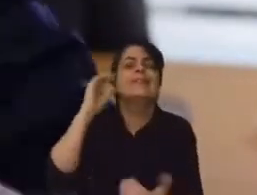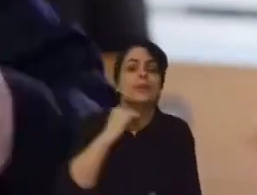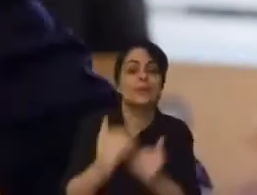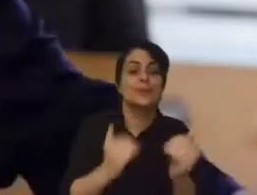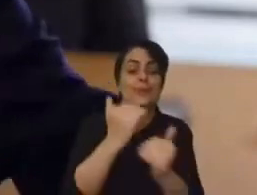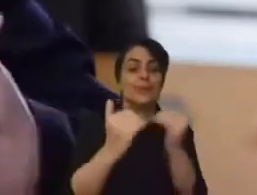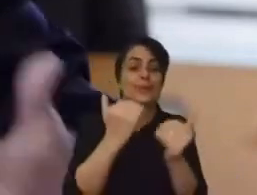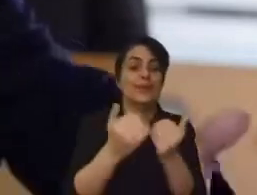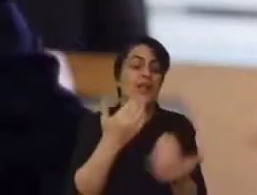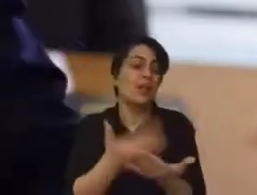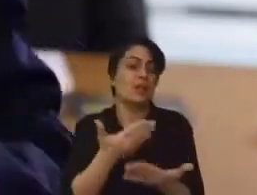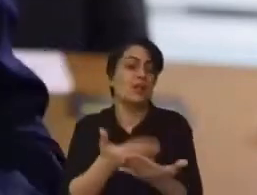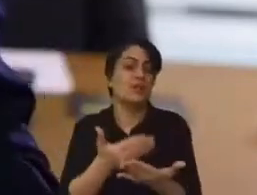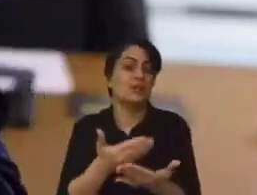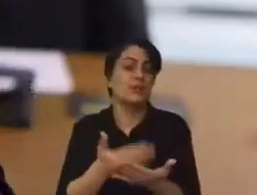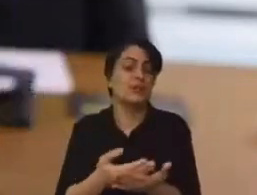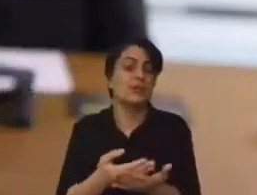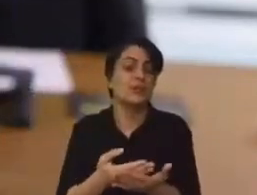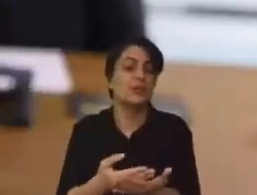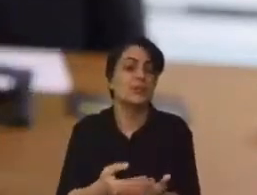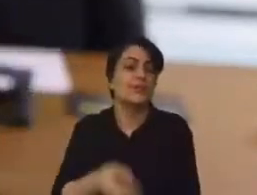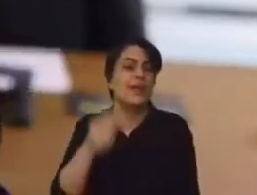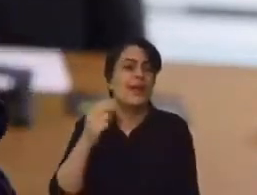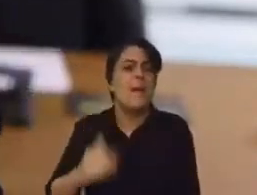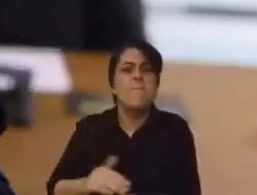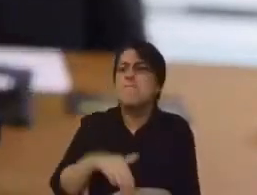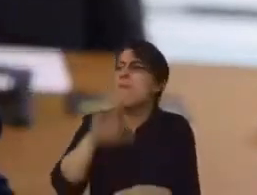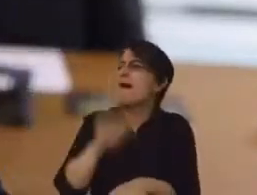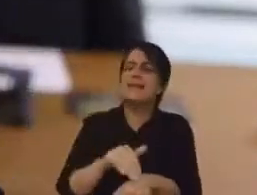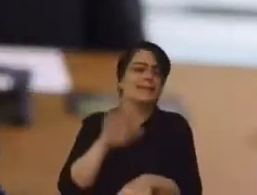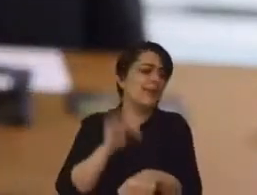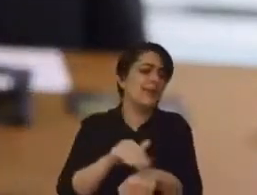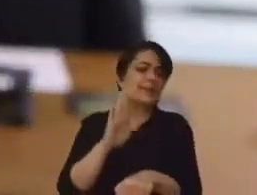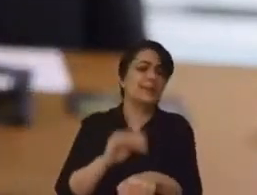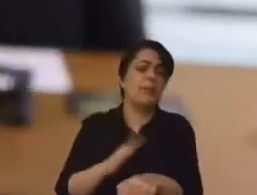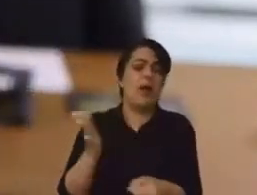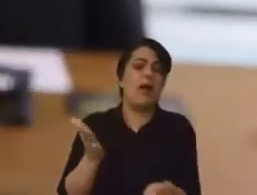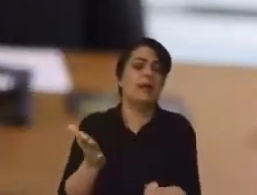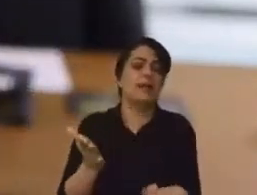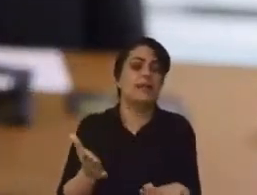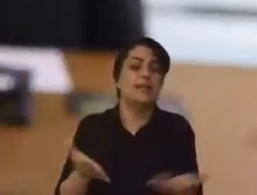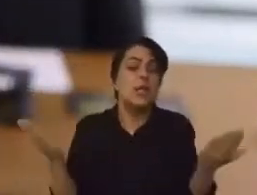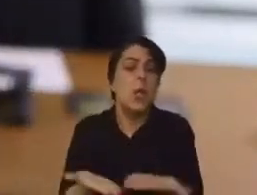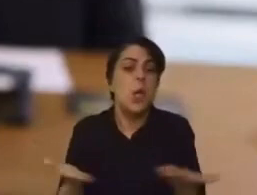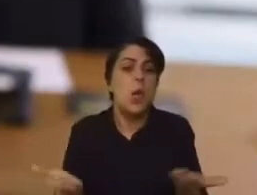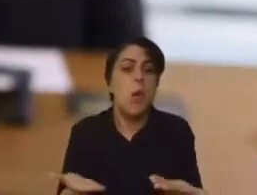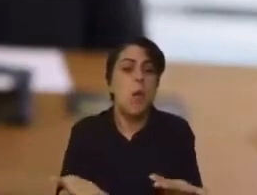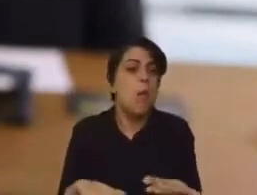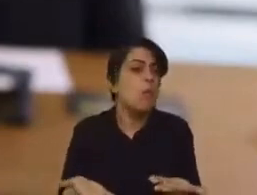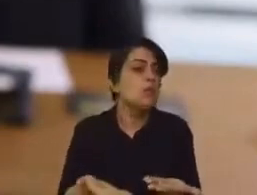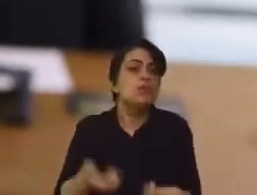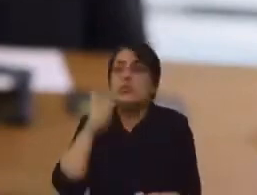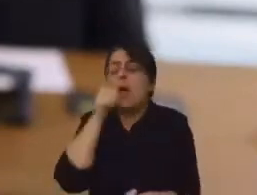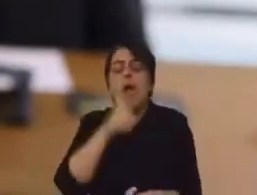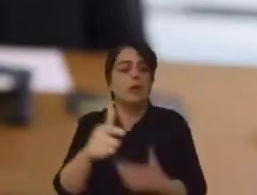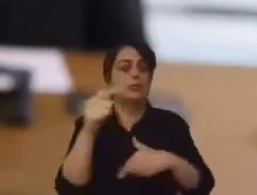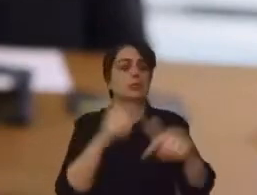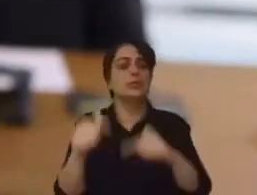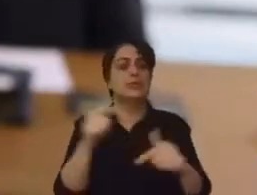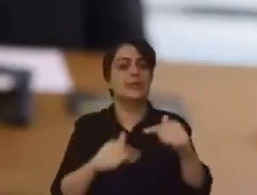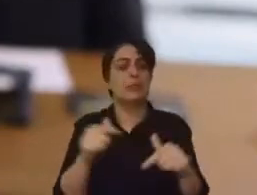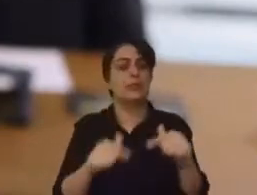vezes, 4 vezes mais do que eu estudei, e essa gente não tem possibilidade de ter um emprego. Essa gente não tem